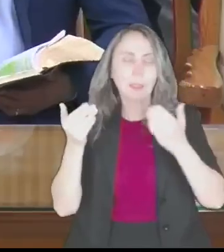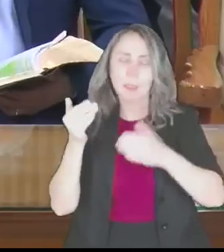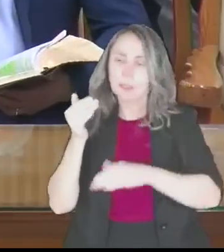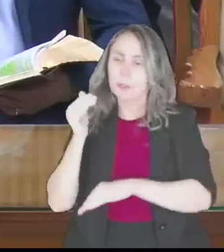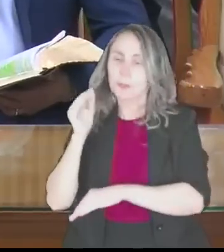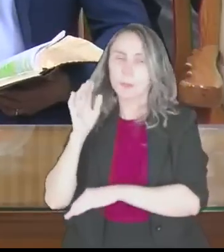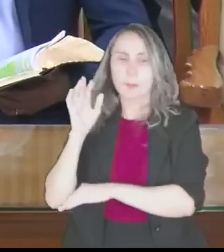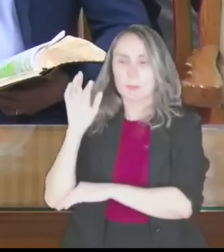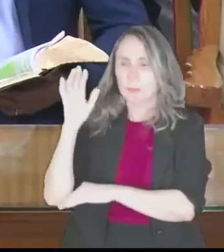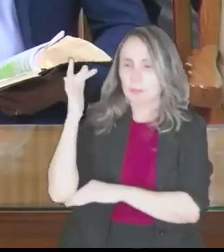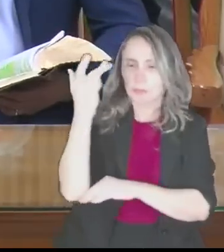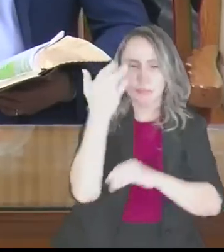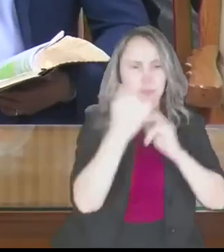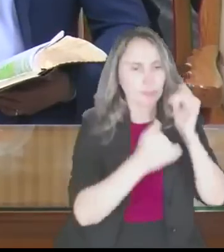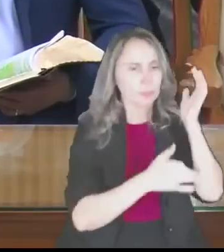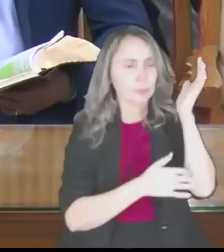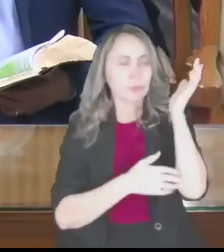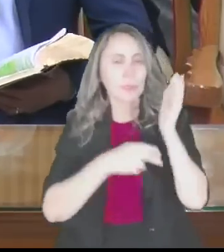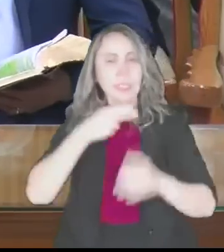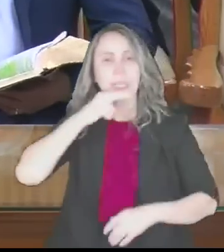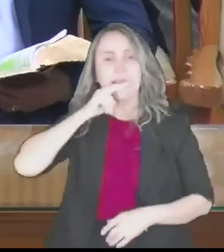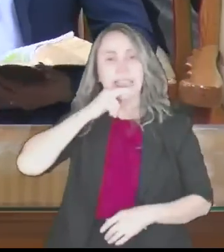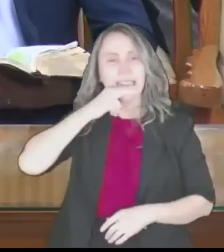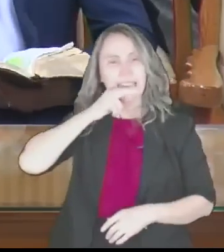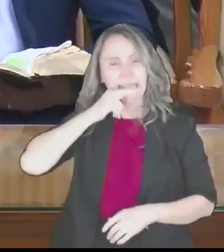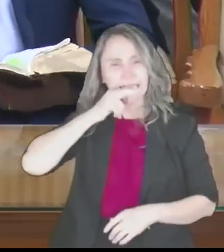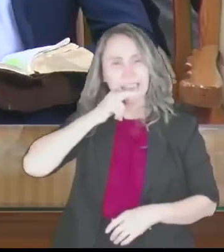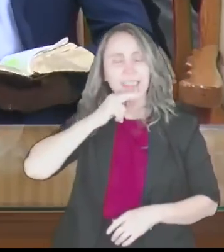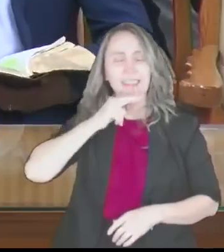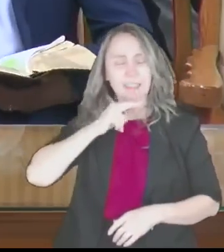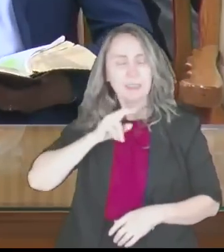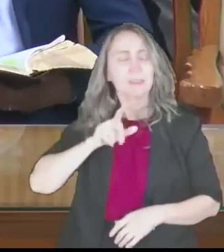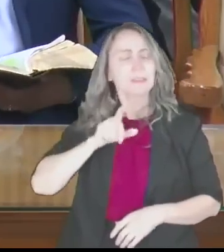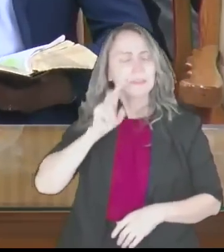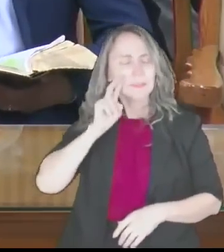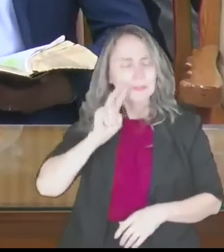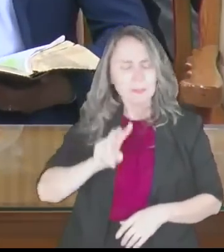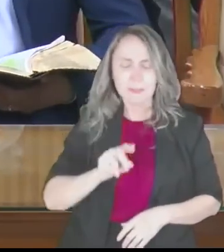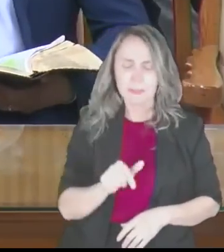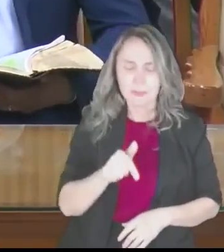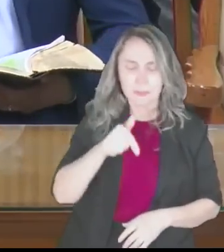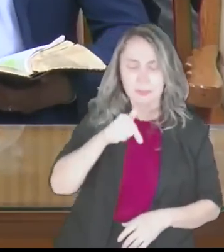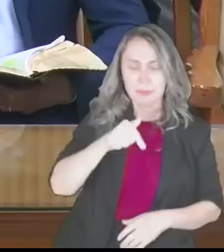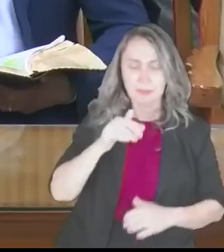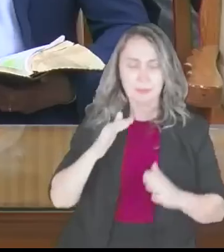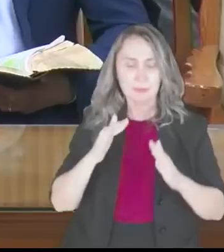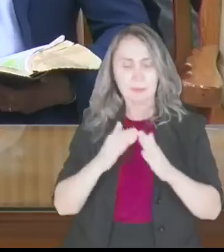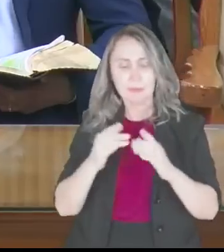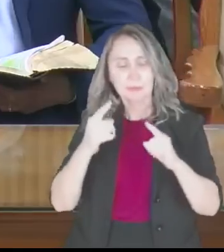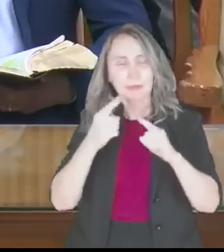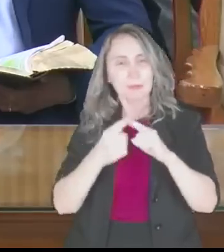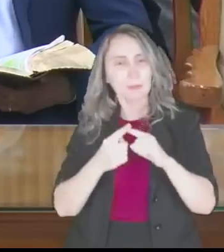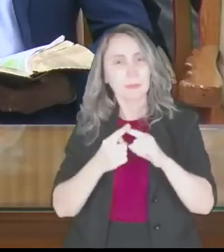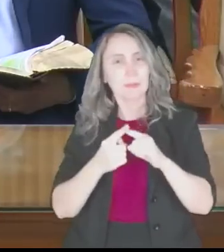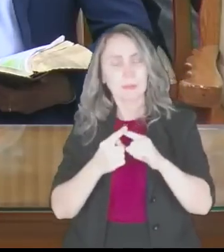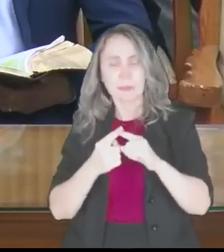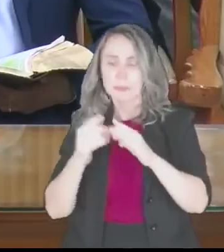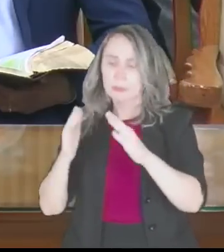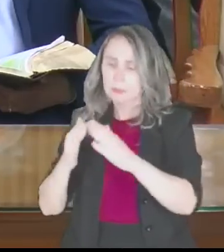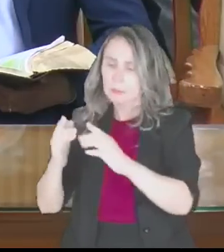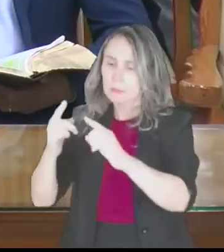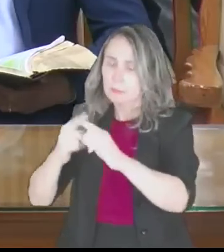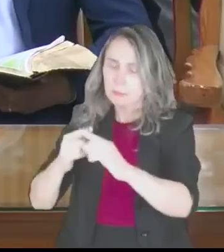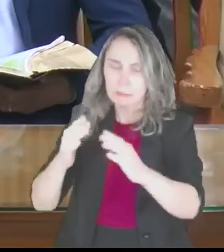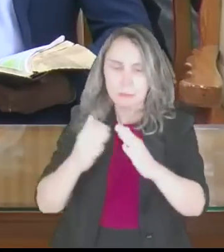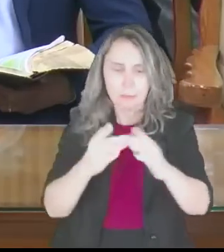vi 7 igrejinhas pintadas de branco. Só tinha 7. 7 igrejinhas no canavial. Uma aqui, outra ali, outra ali, outra lá.